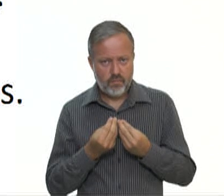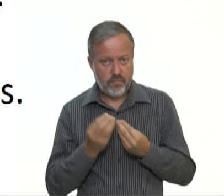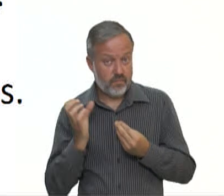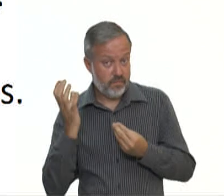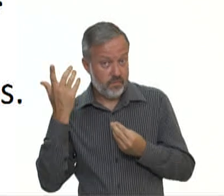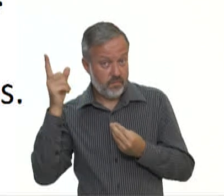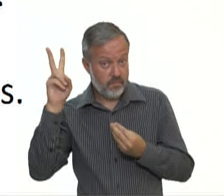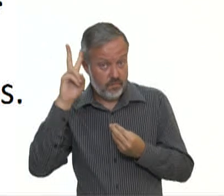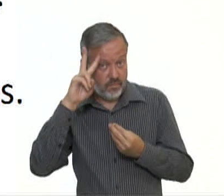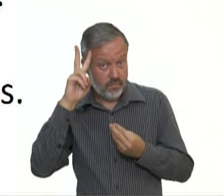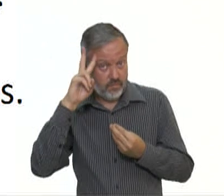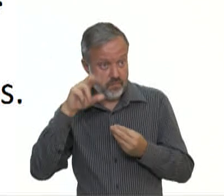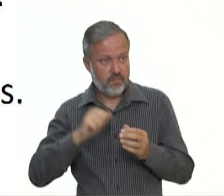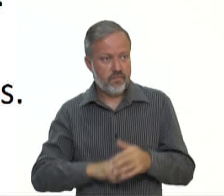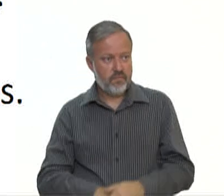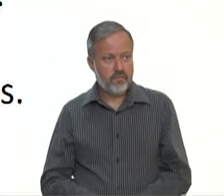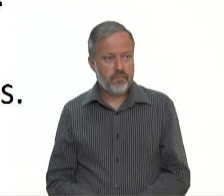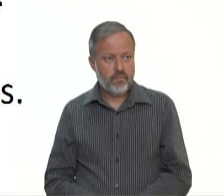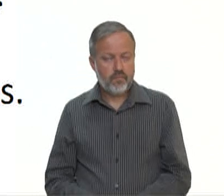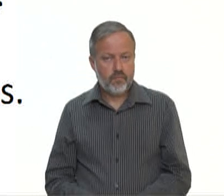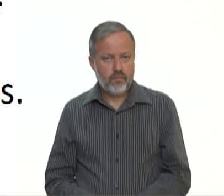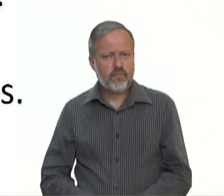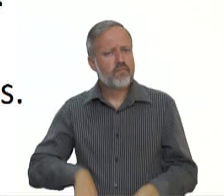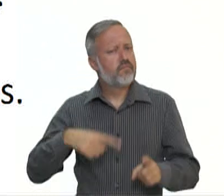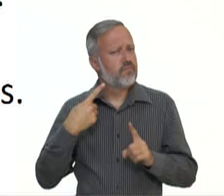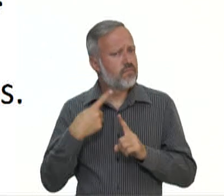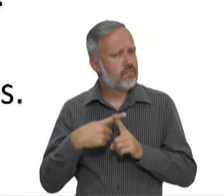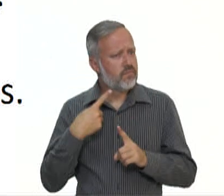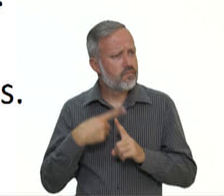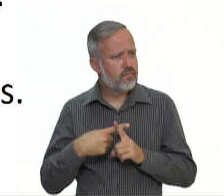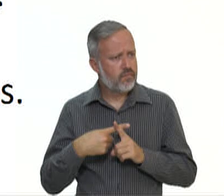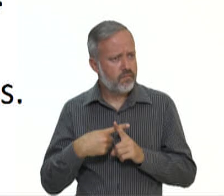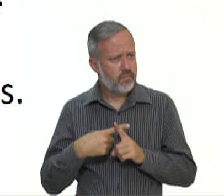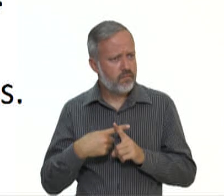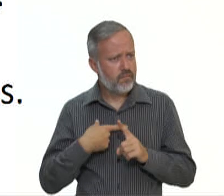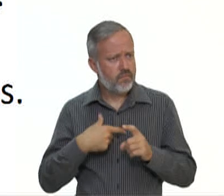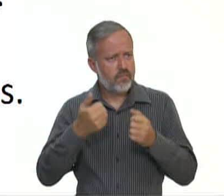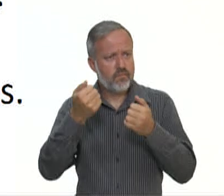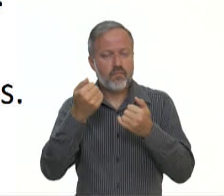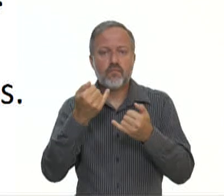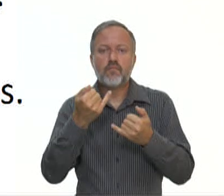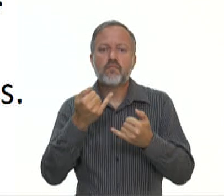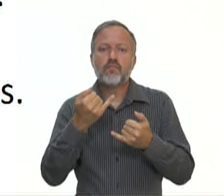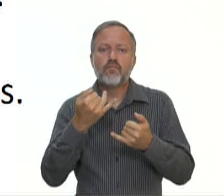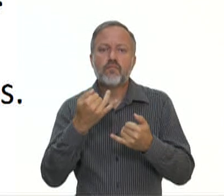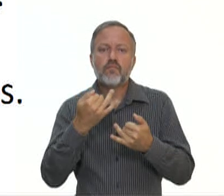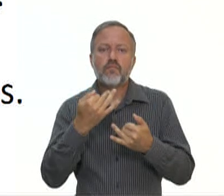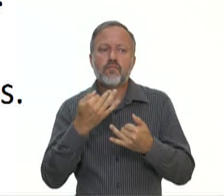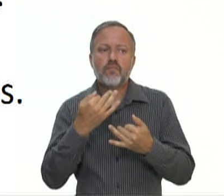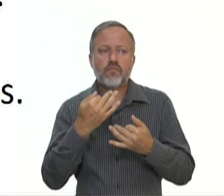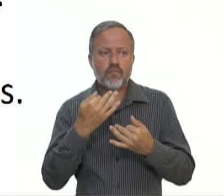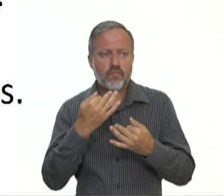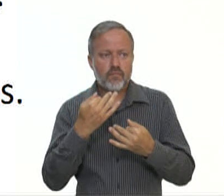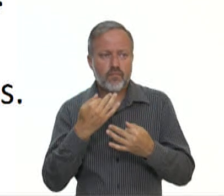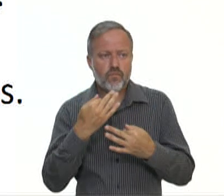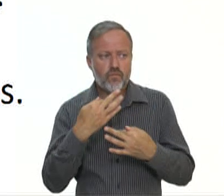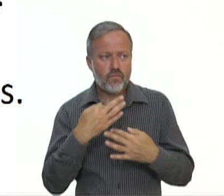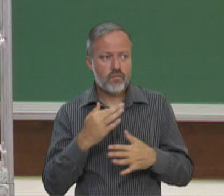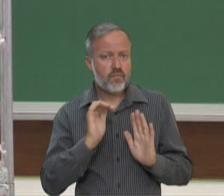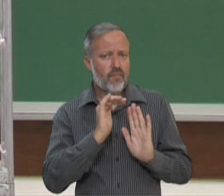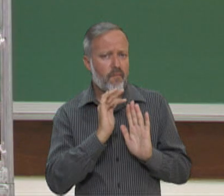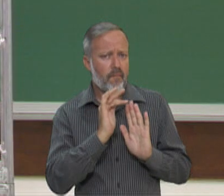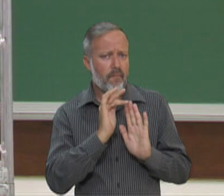acontecido. E por último, por quê? Explica a razão de los hechos. Então,